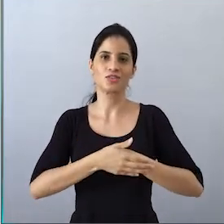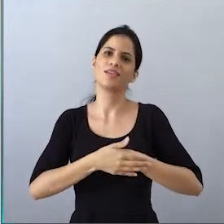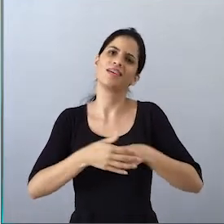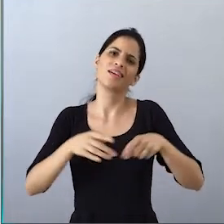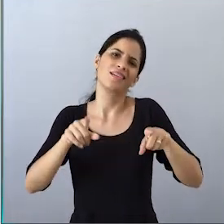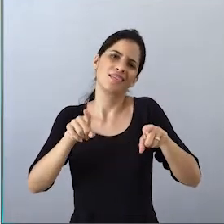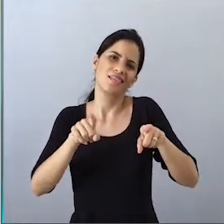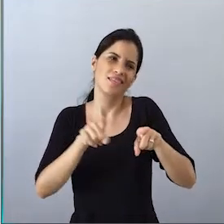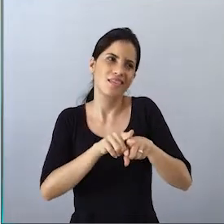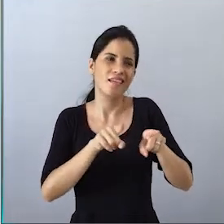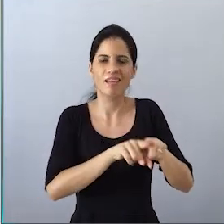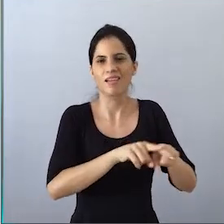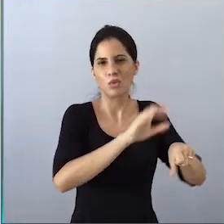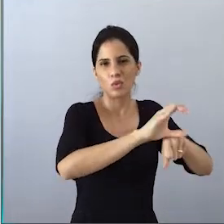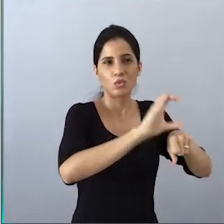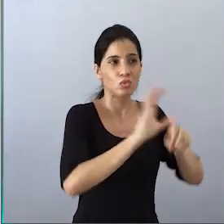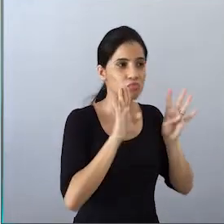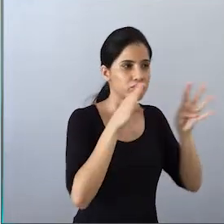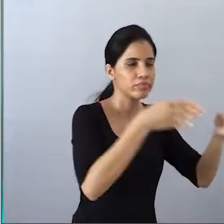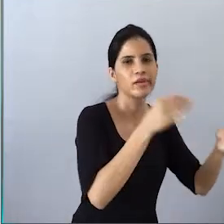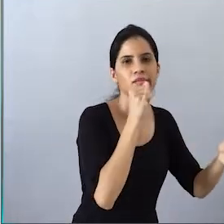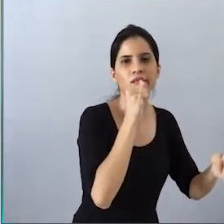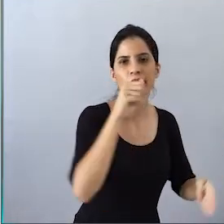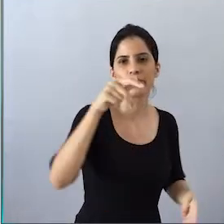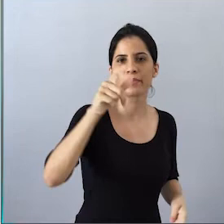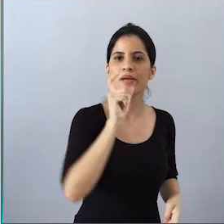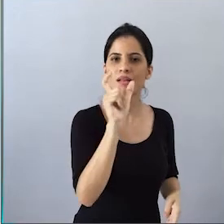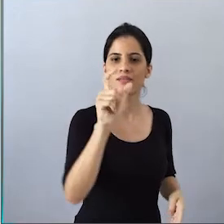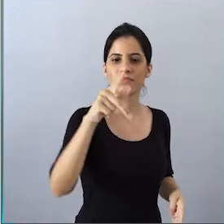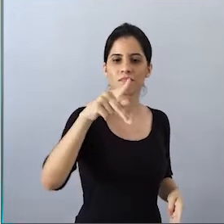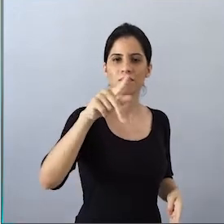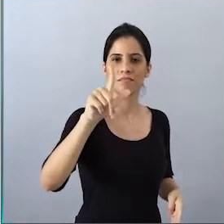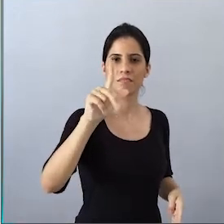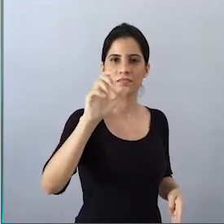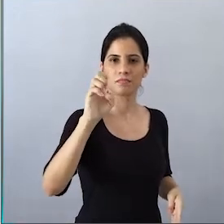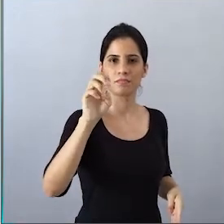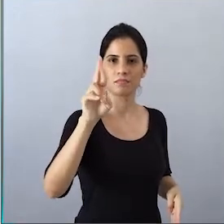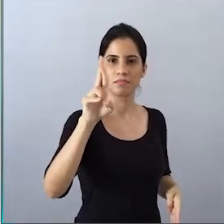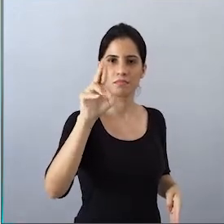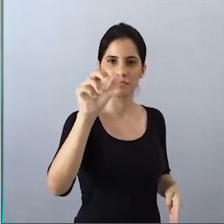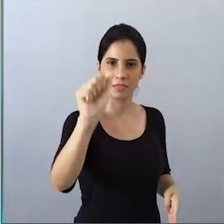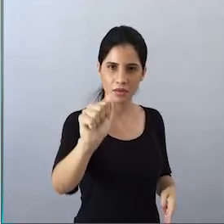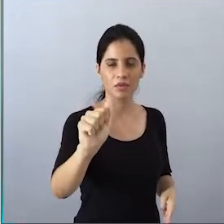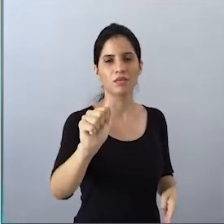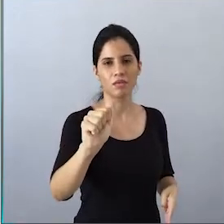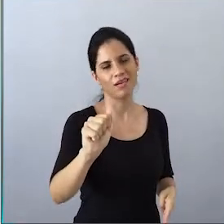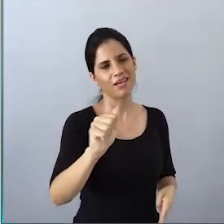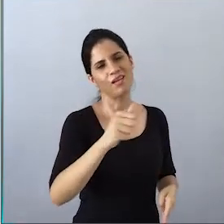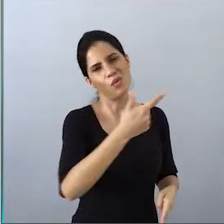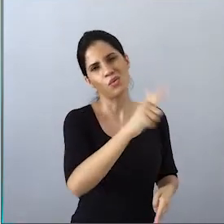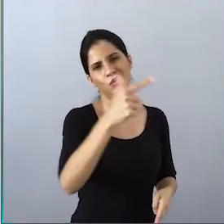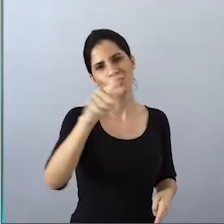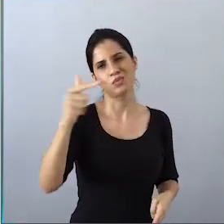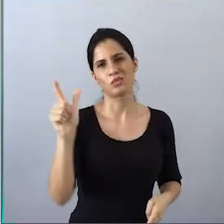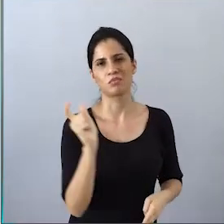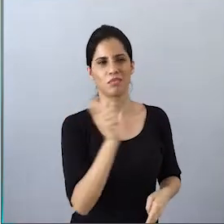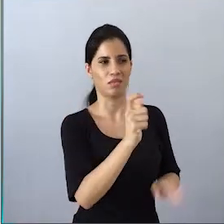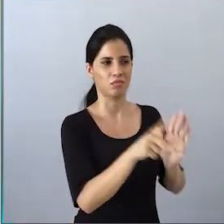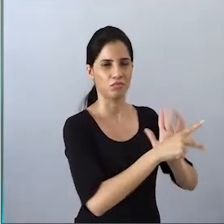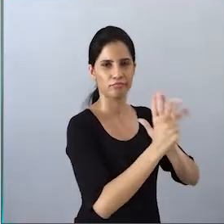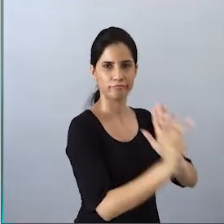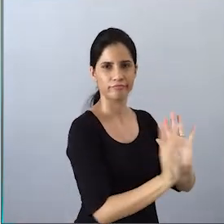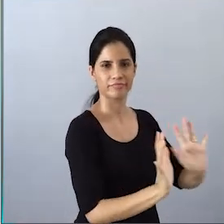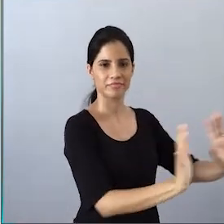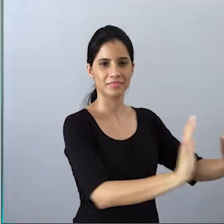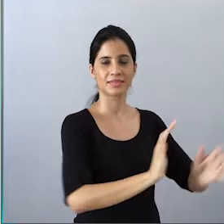regiões, recebem nomes mais específicos, como pleura na região torácica, peritônio no abdômen e pericárdio ao redor do